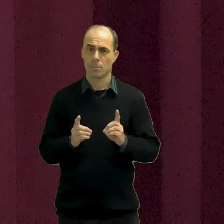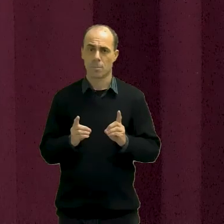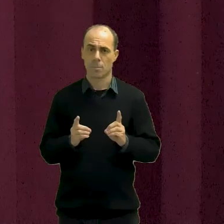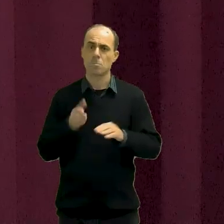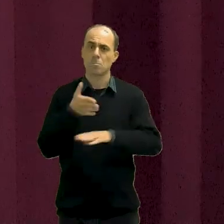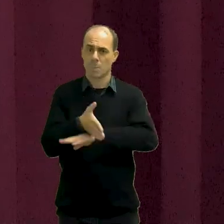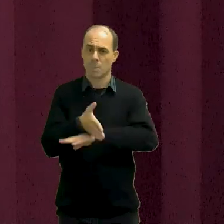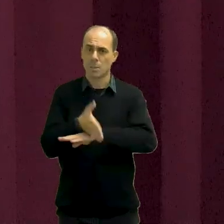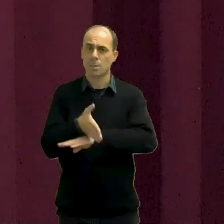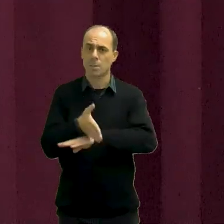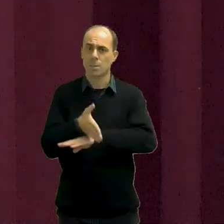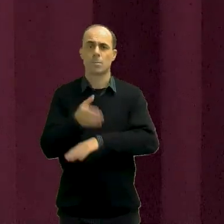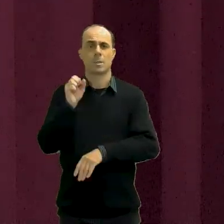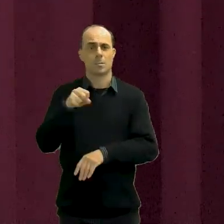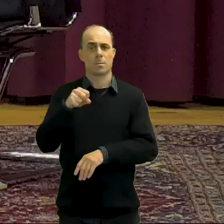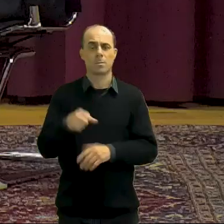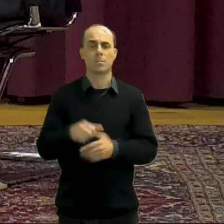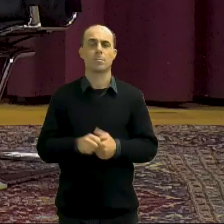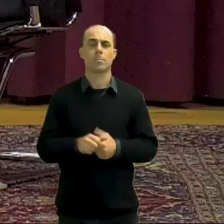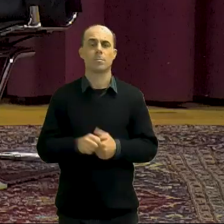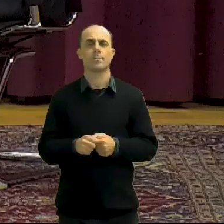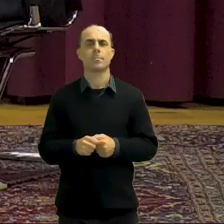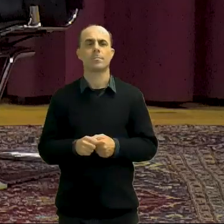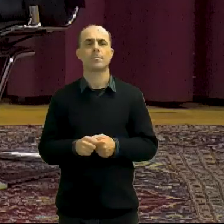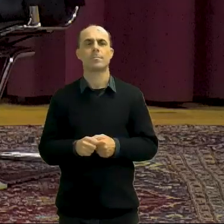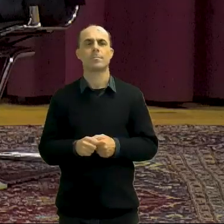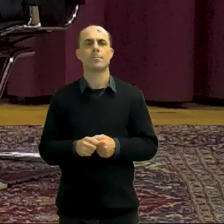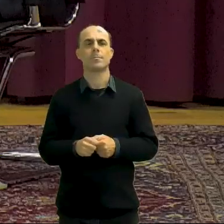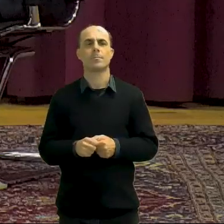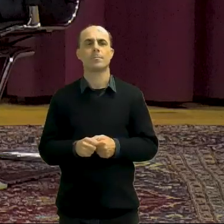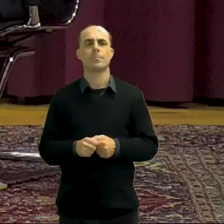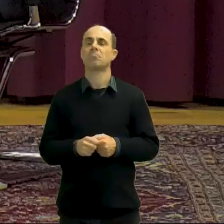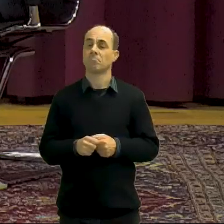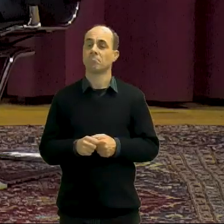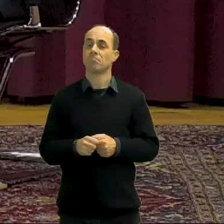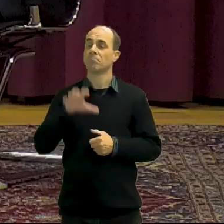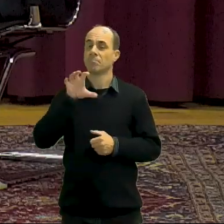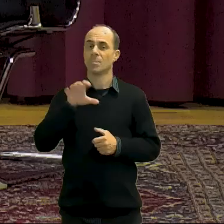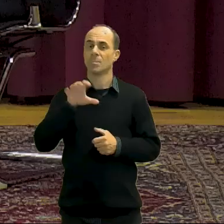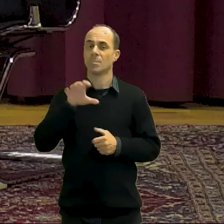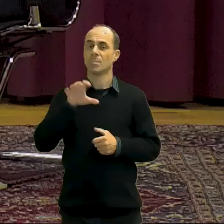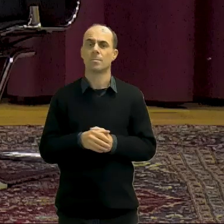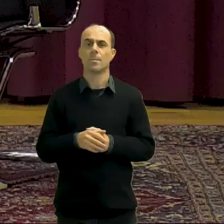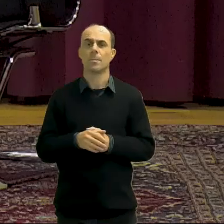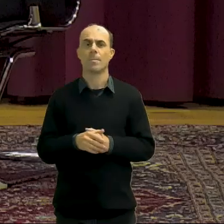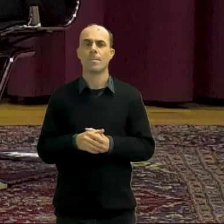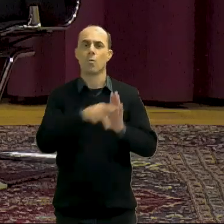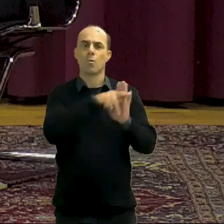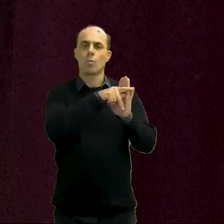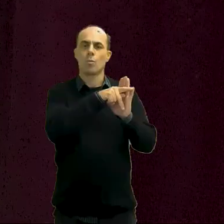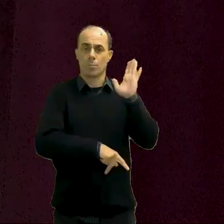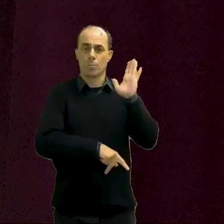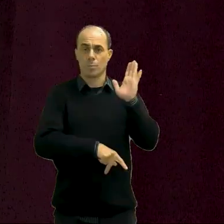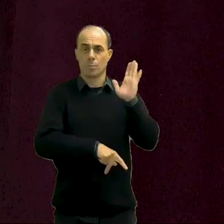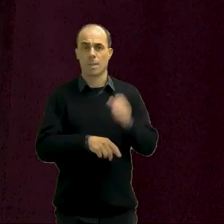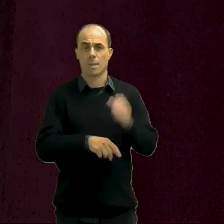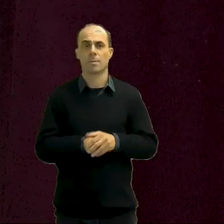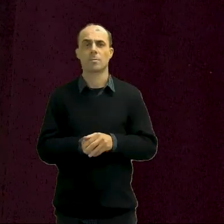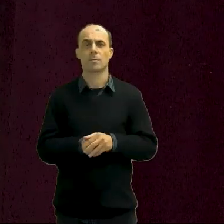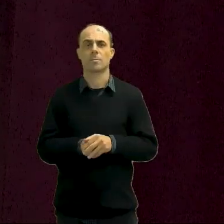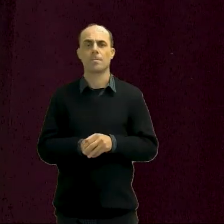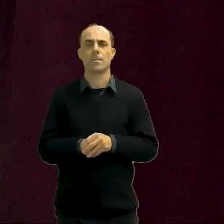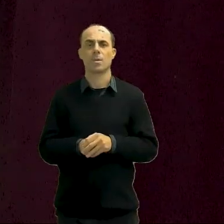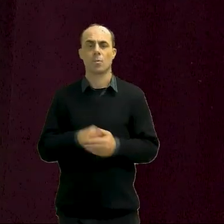ato da festa da Democracia é isso mesmo o um um dos projetos do presidente sigur é que